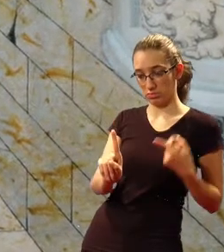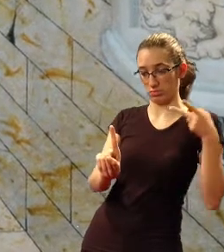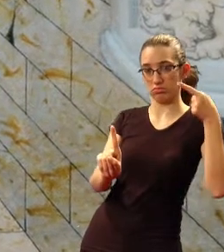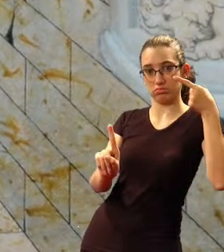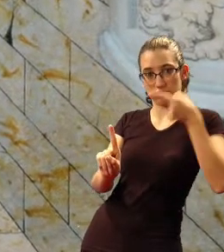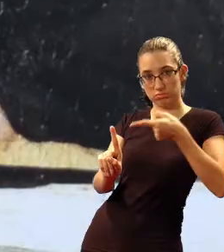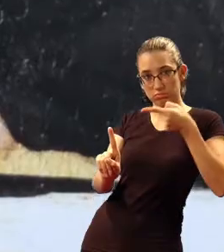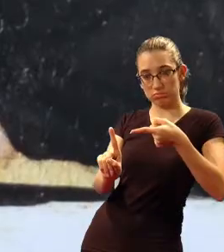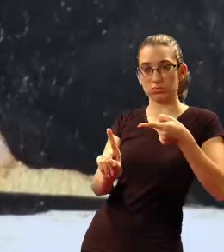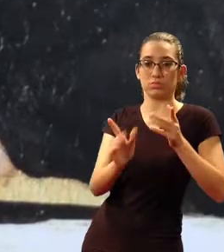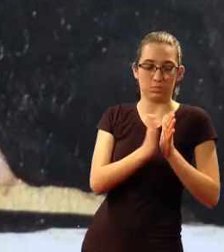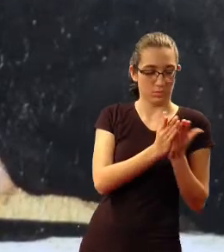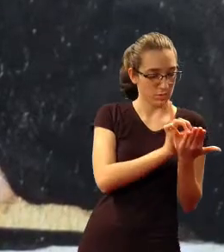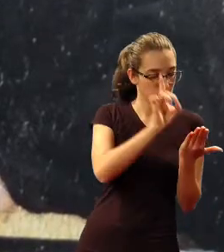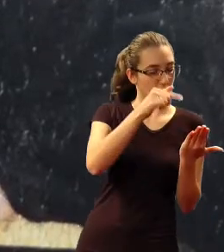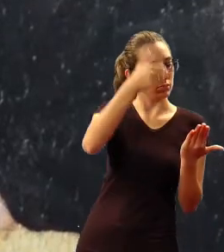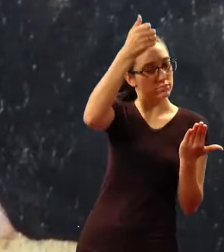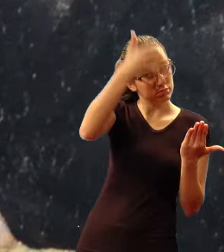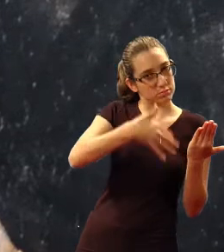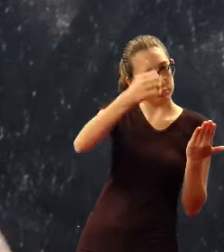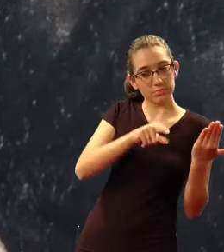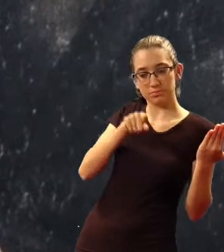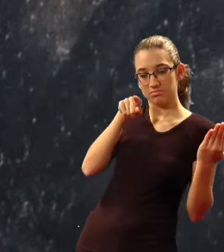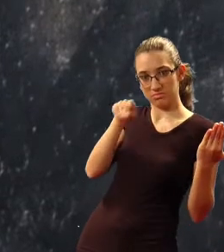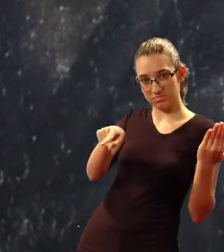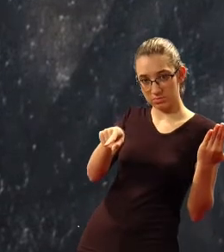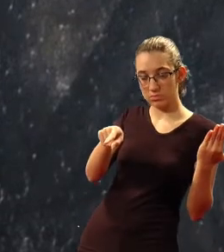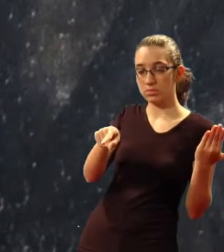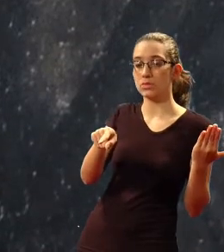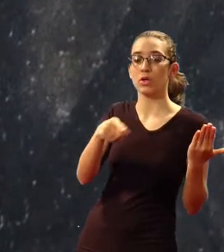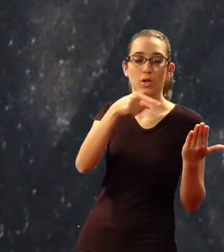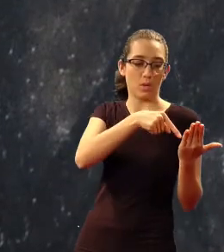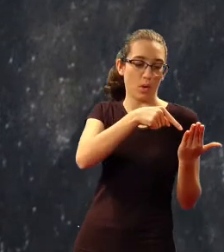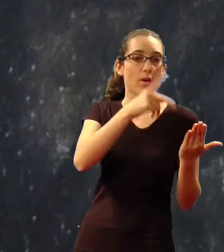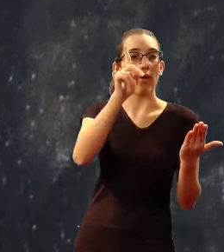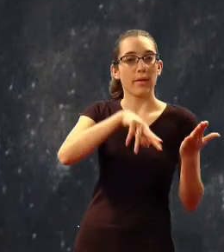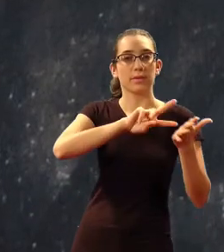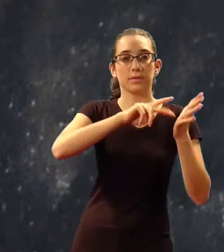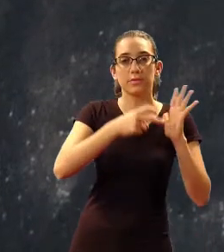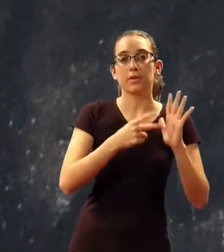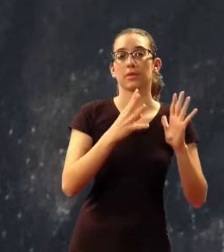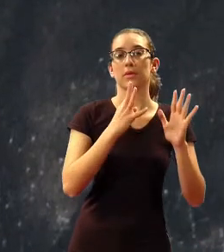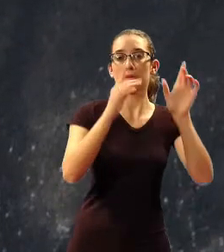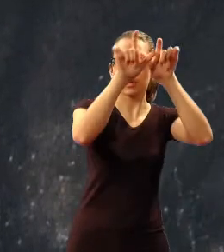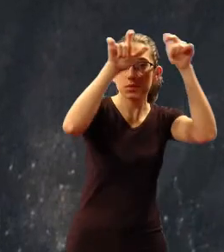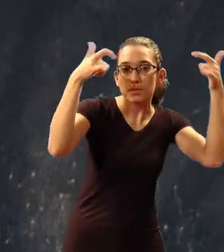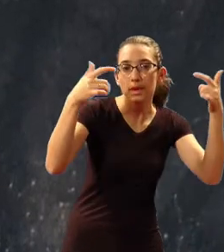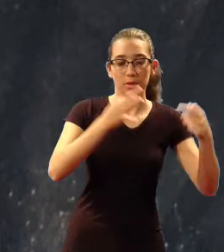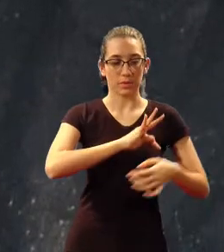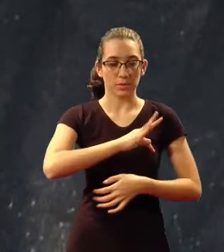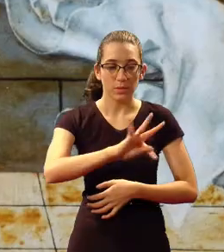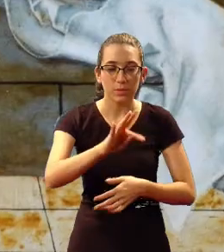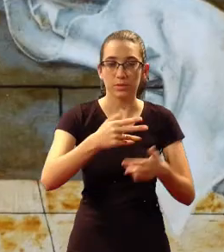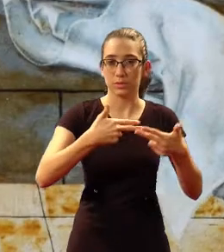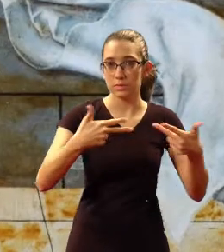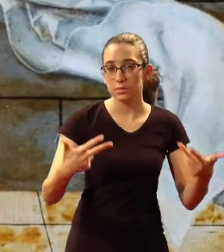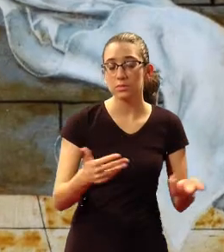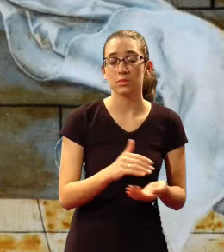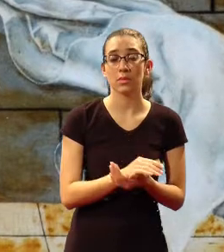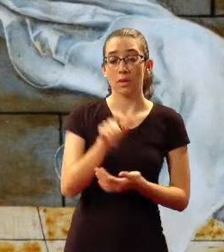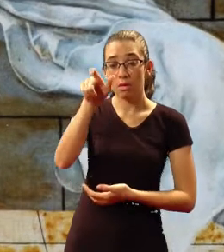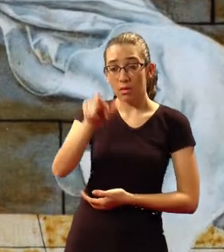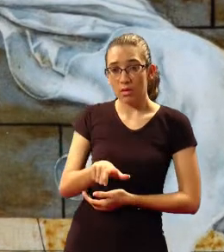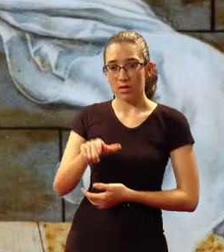na Escritura Sagrada, ou seja, na fonte do conhecimento teológico, do conhecimento cristão. Esse